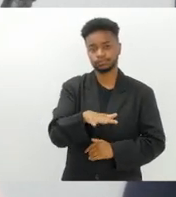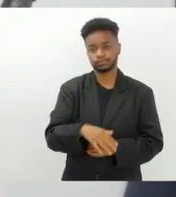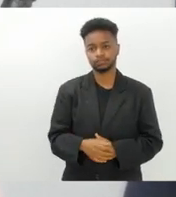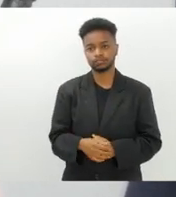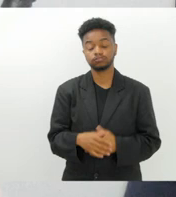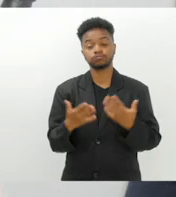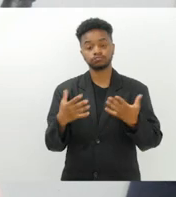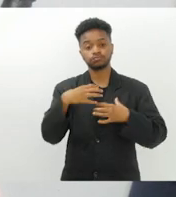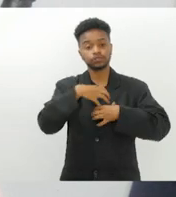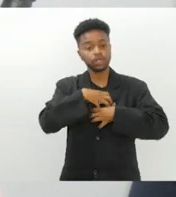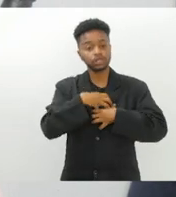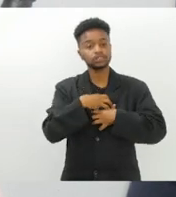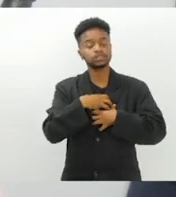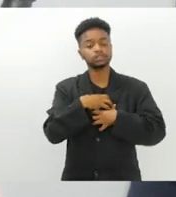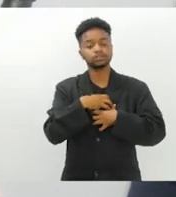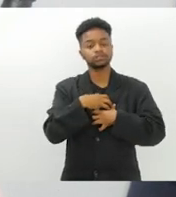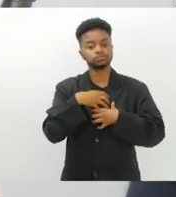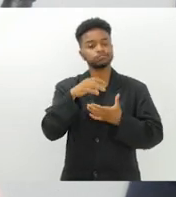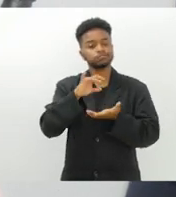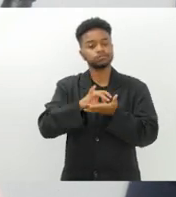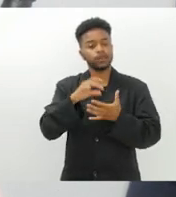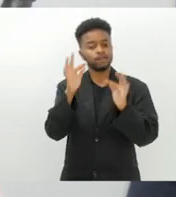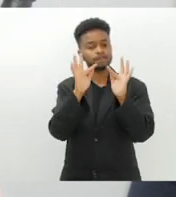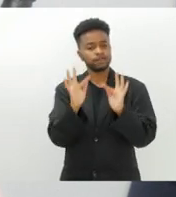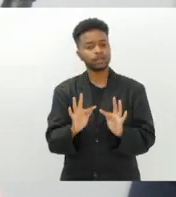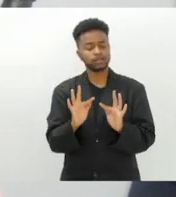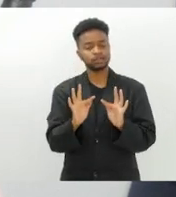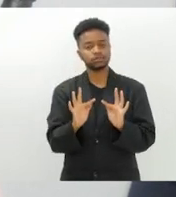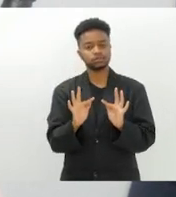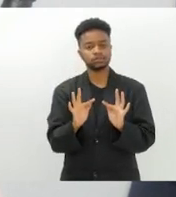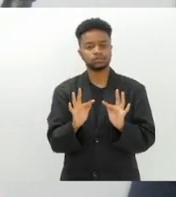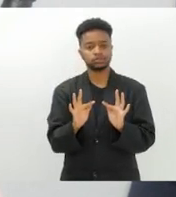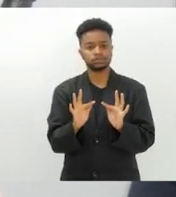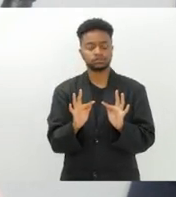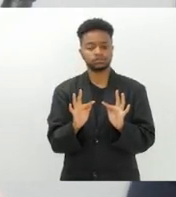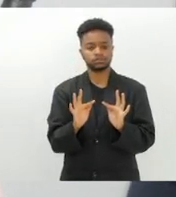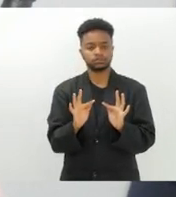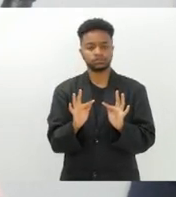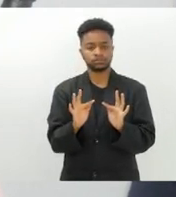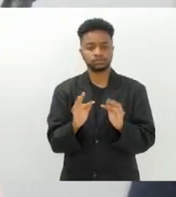E me sinto extremamente feliz também